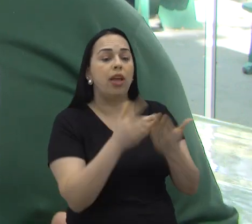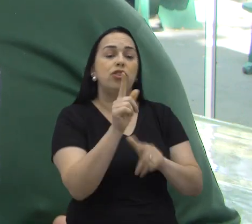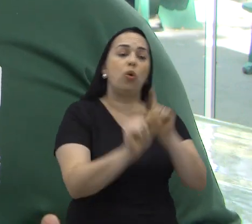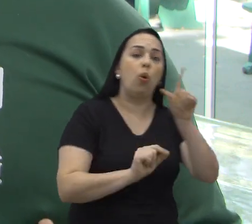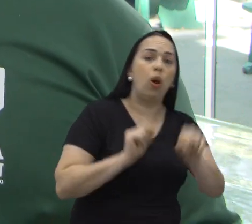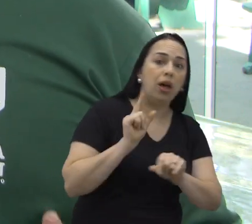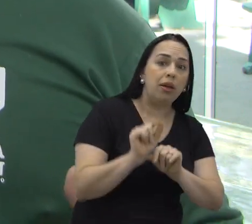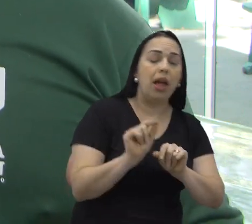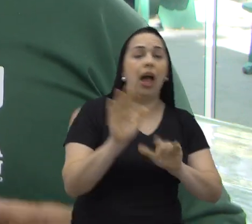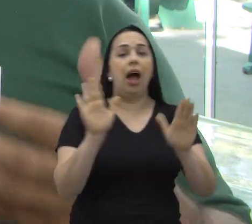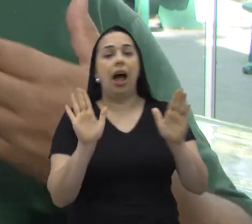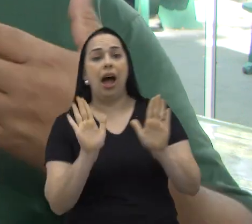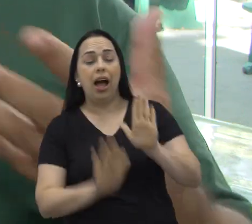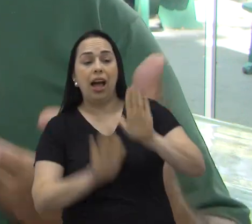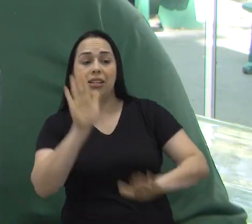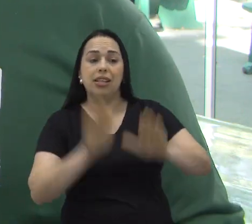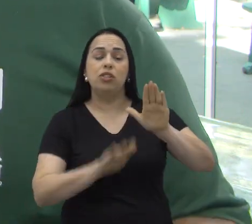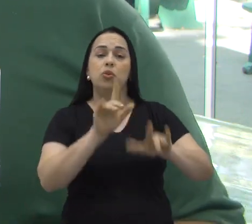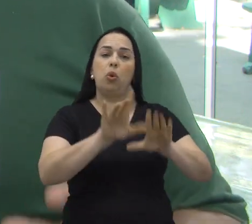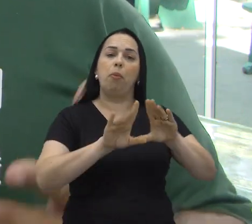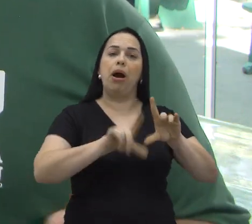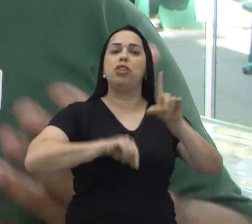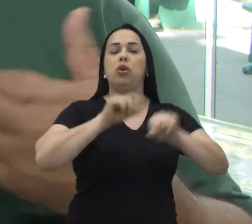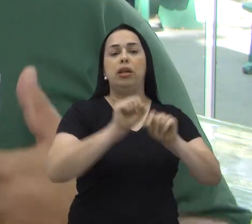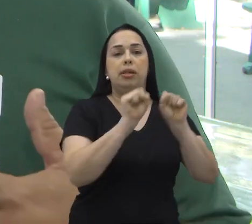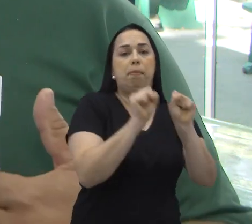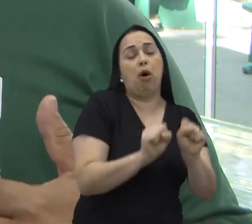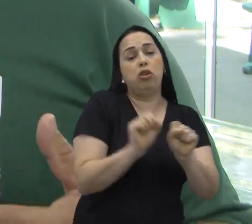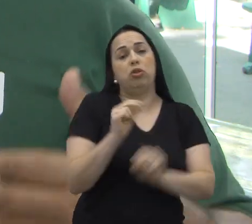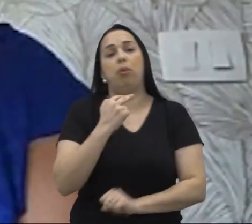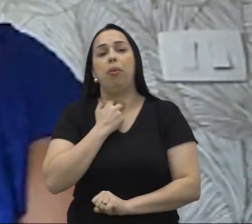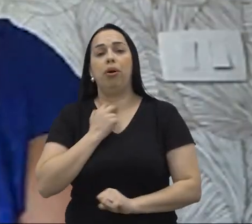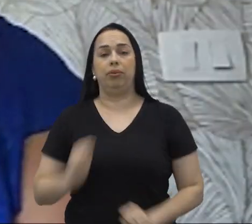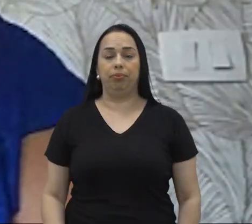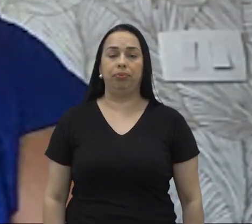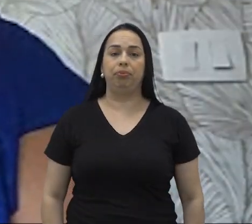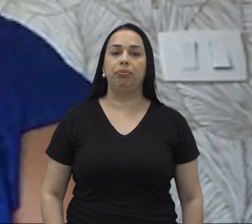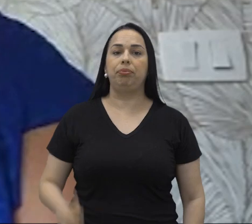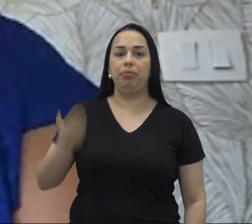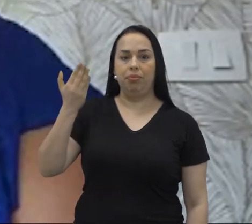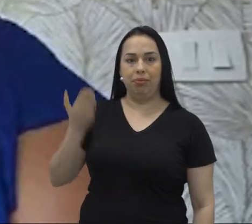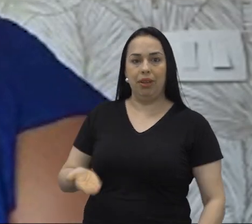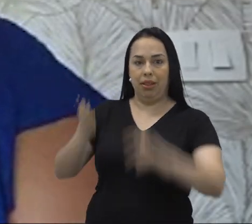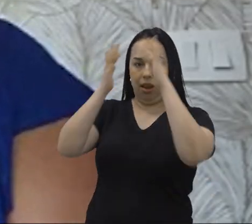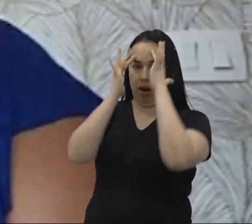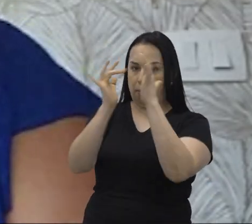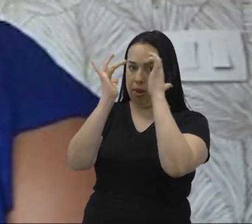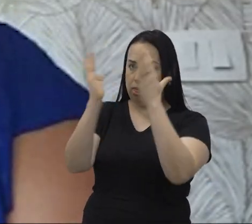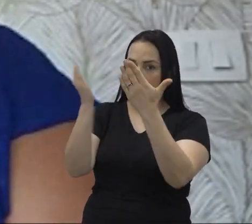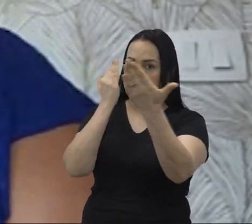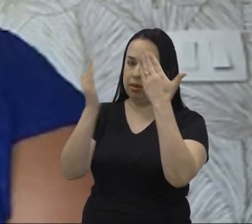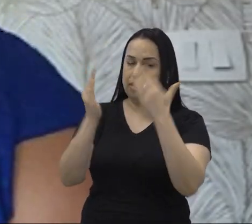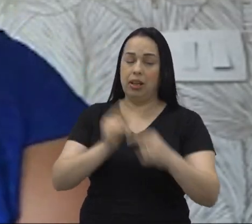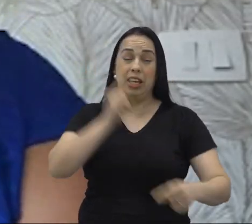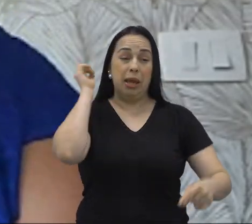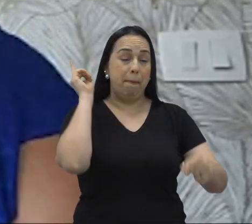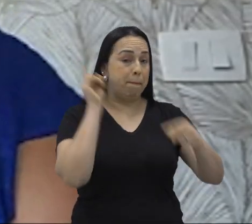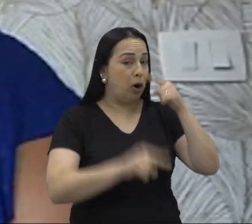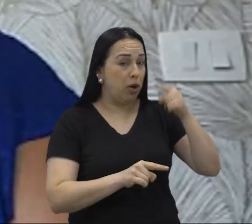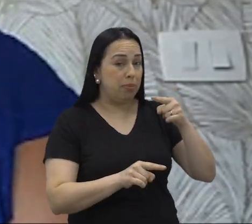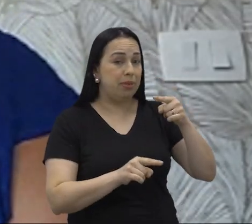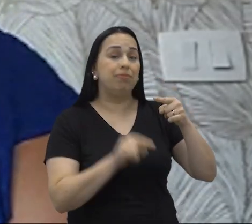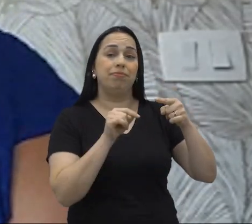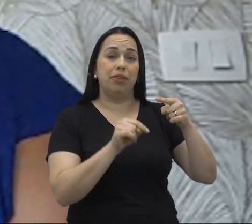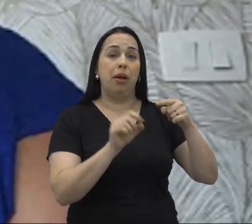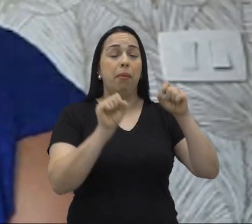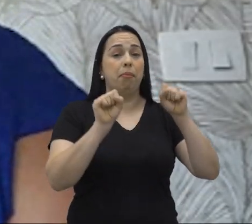Talvez com alguma autonomia seja algo interessante. Já a neuropsicopedagoga destaca que proibir